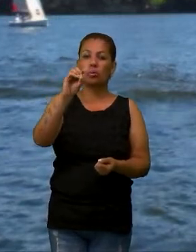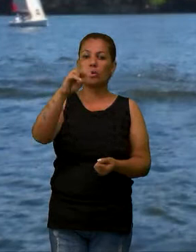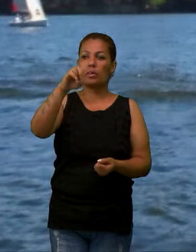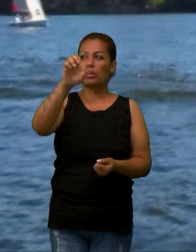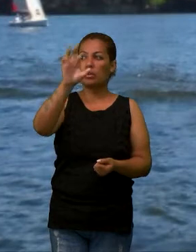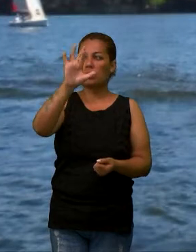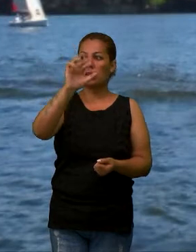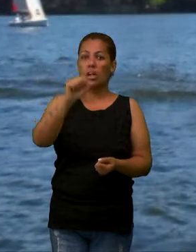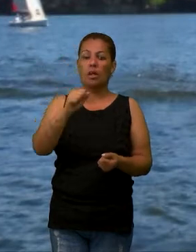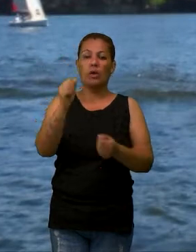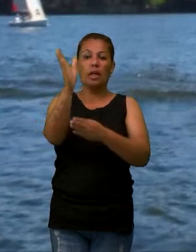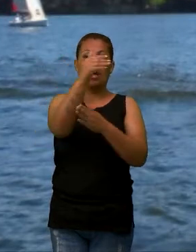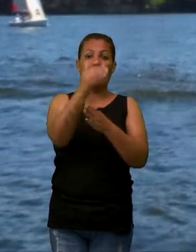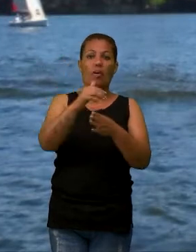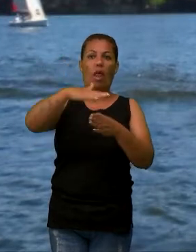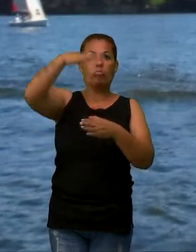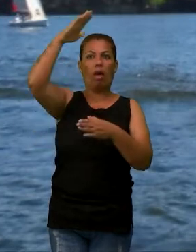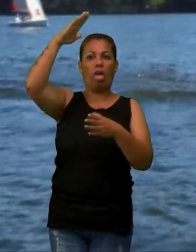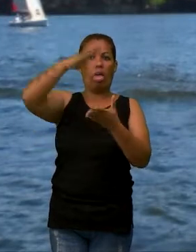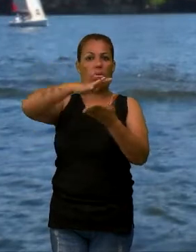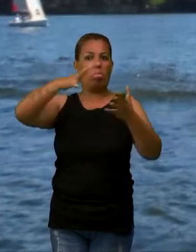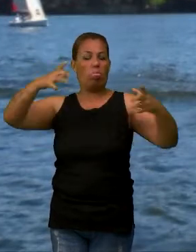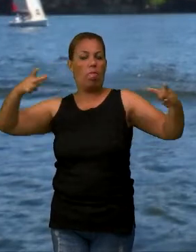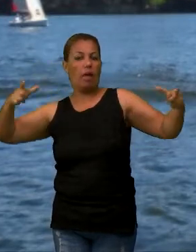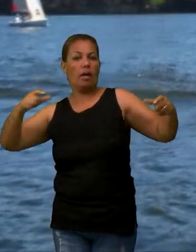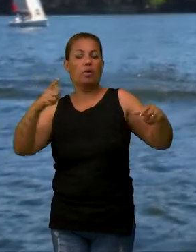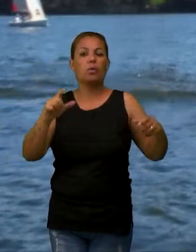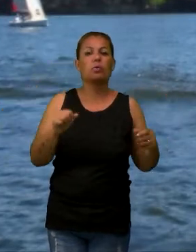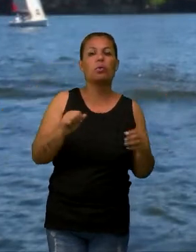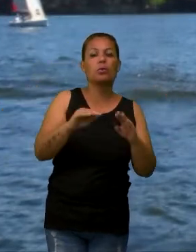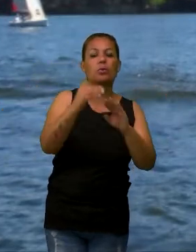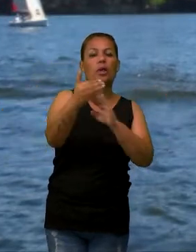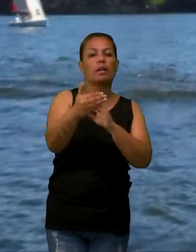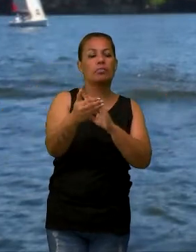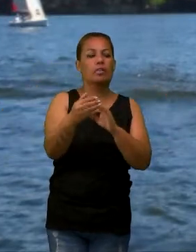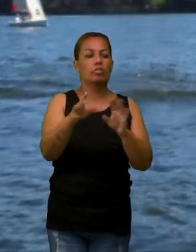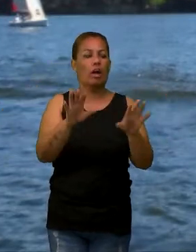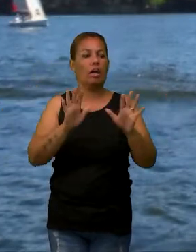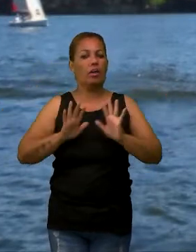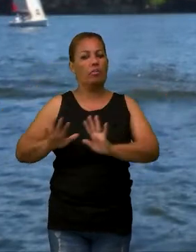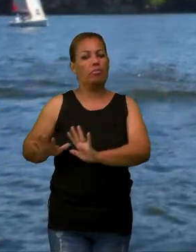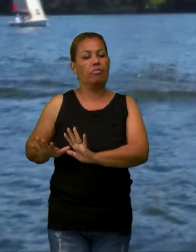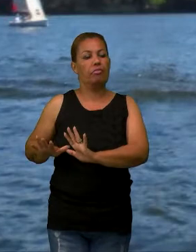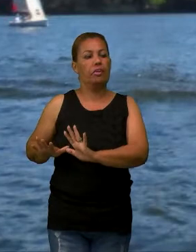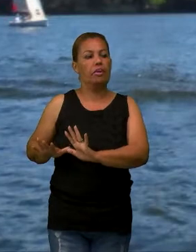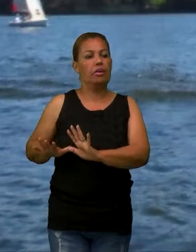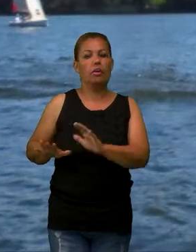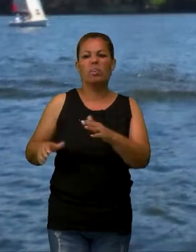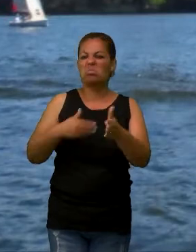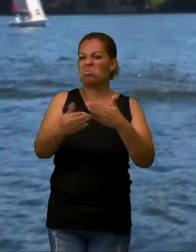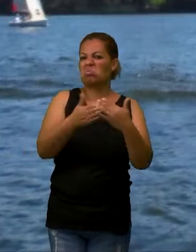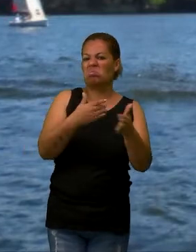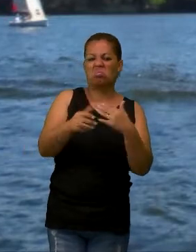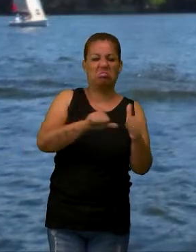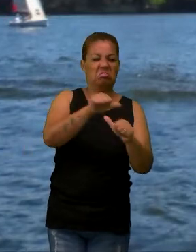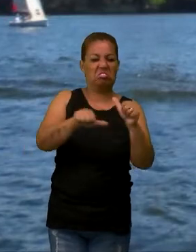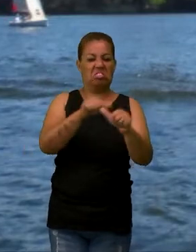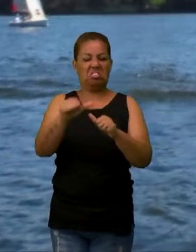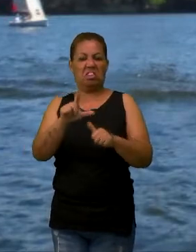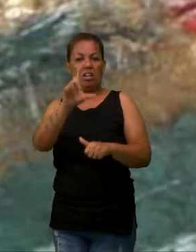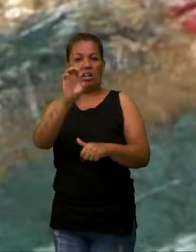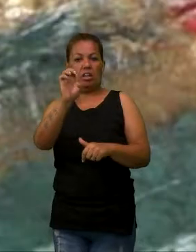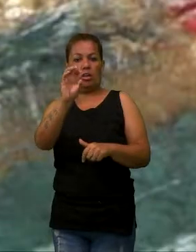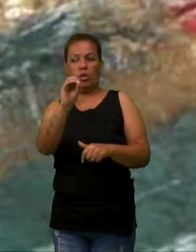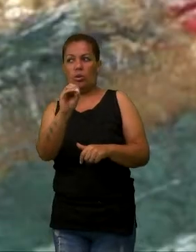àquela meta e quem leva à vela da frente você faz aqui eu fico como timoneiro mas posso fazer qualquer uma das funções é o léo